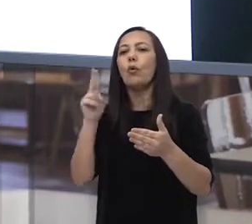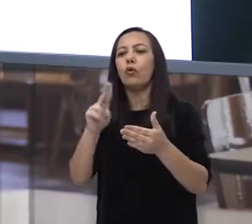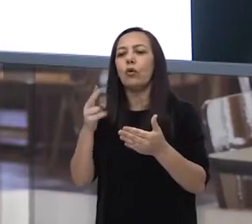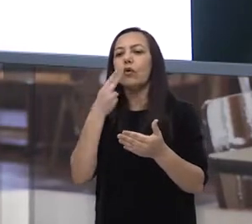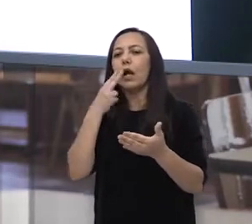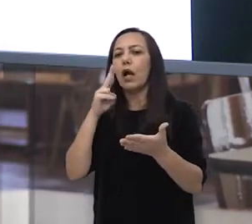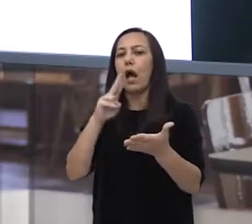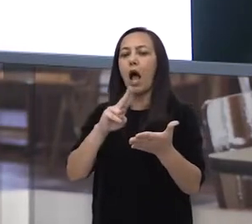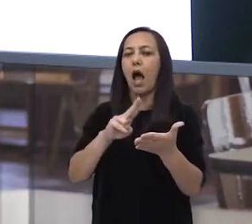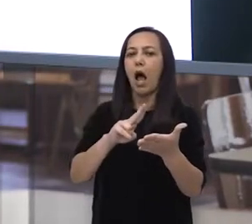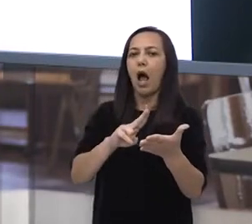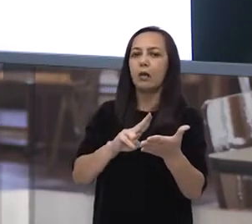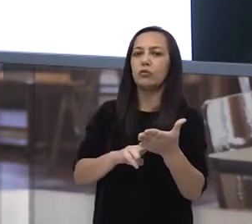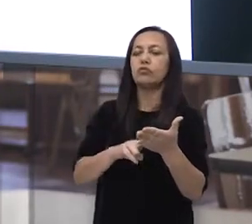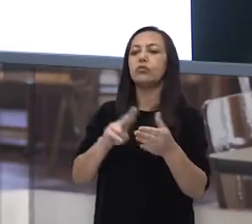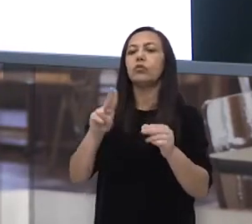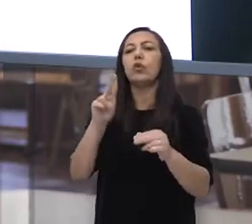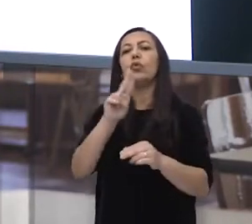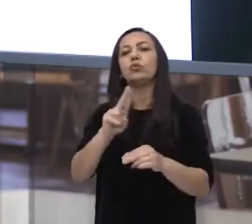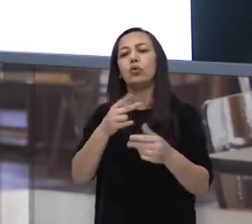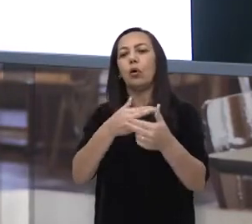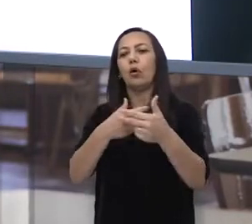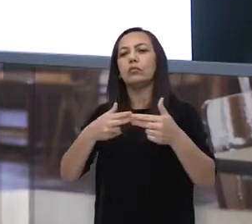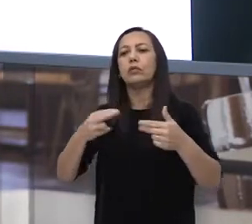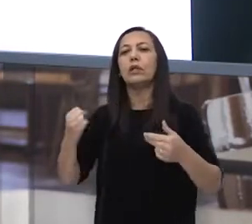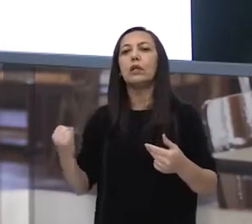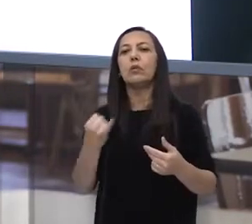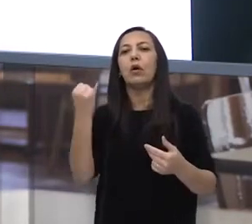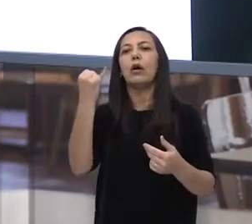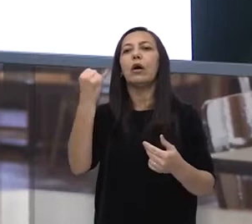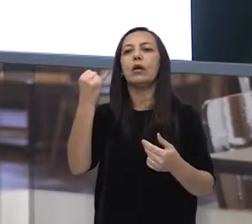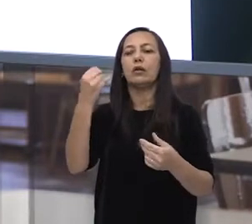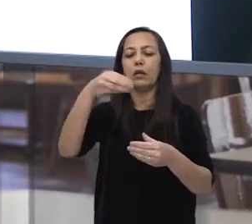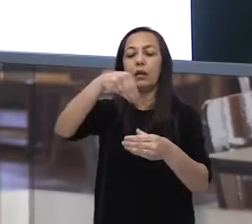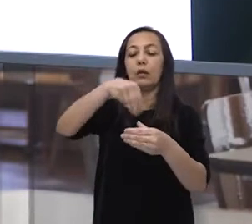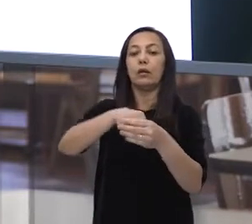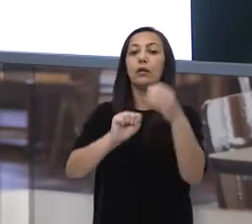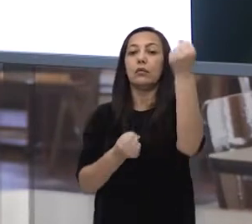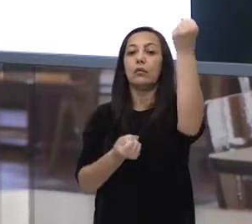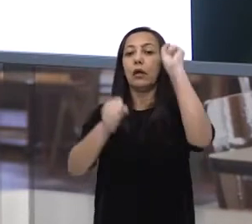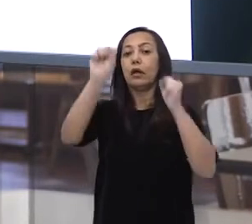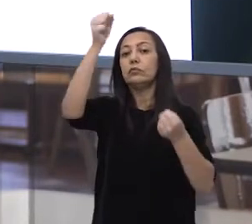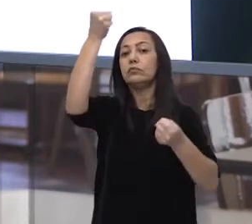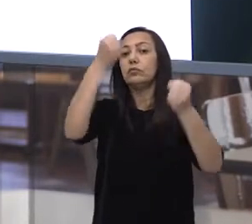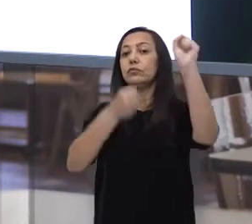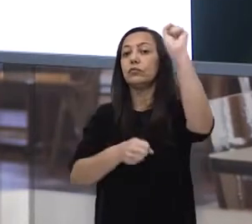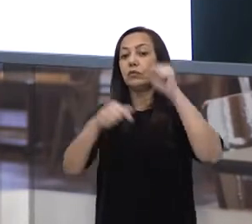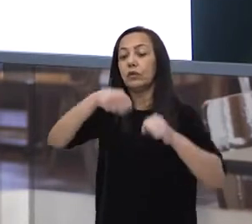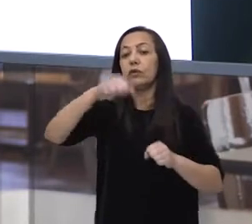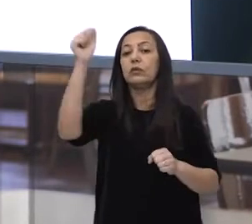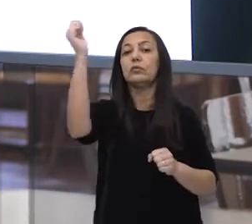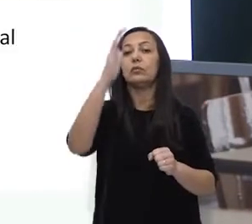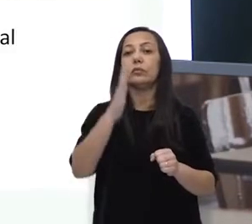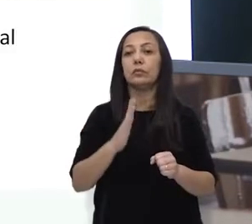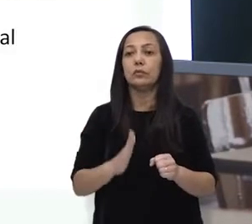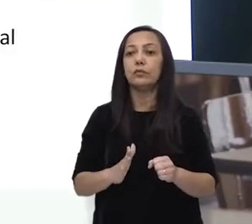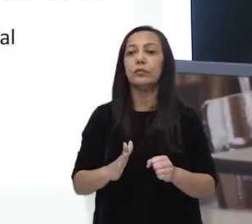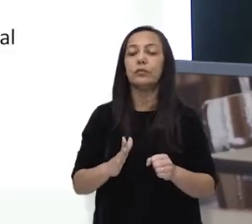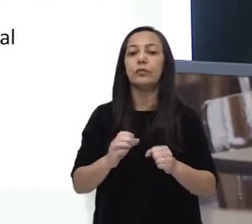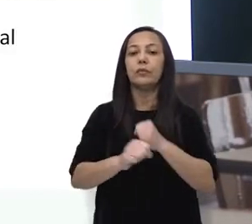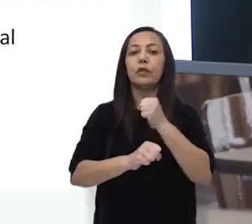em suporte técnico para que a indústria pudesse chegar de fato no Brasil. E